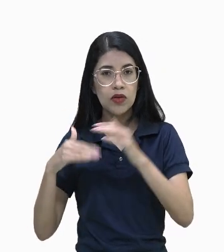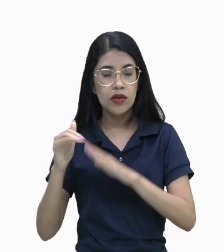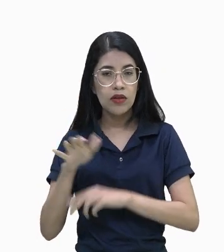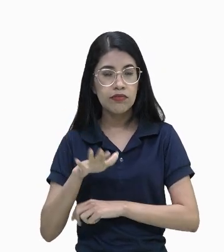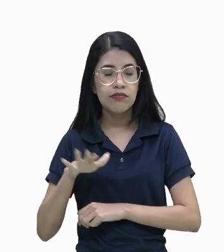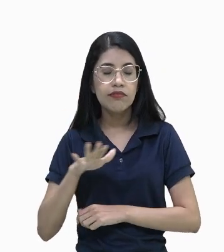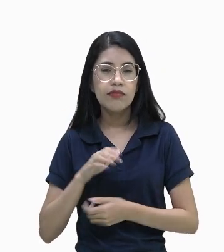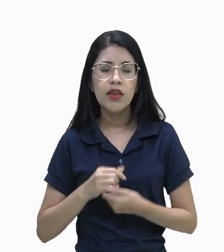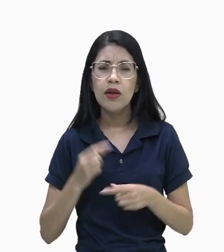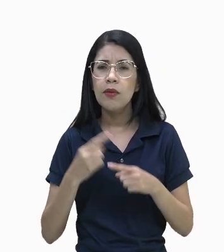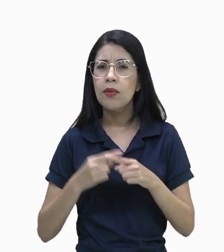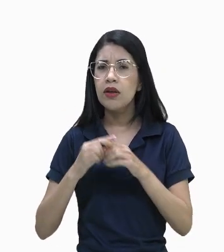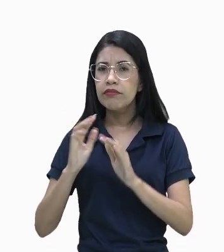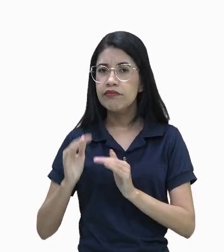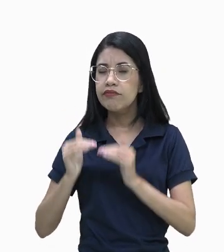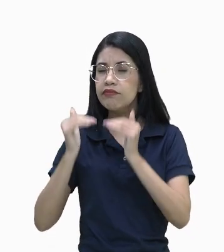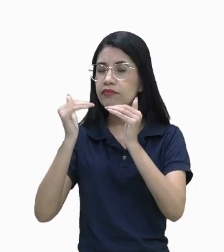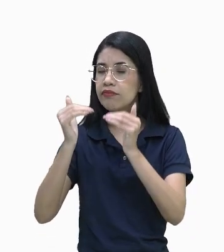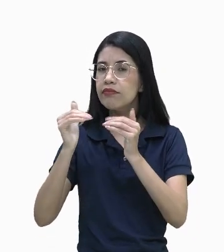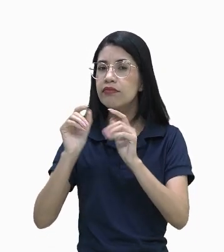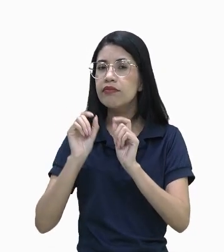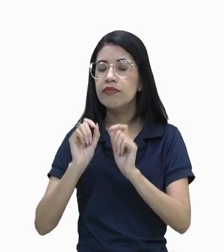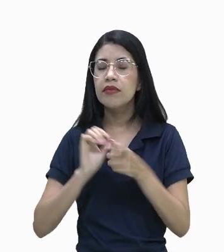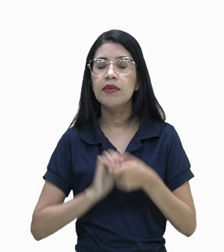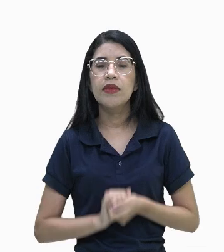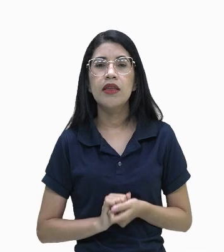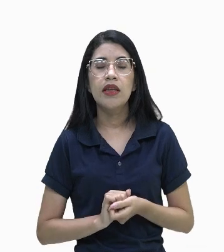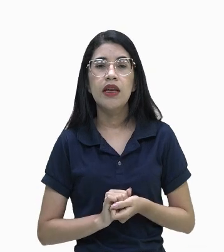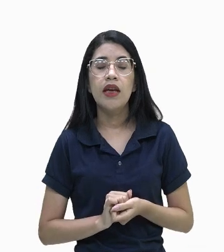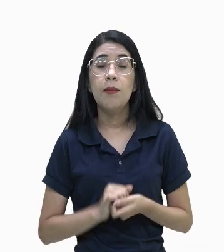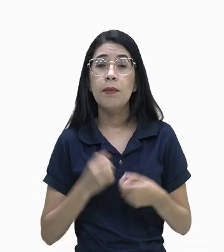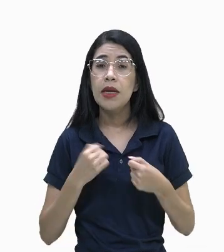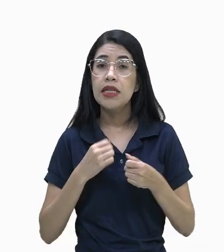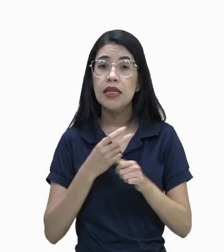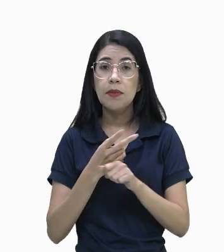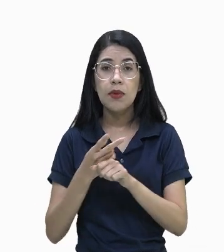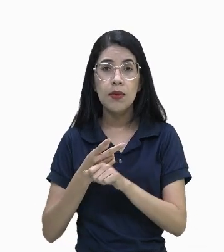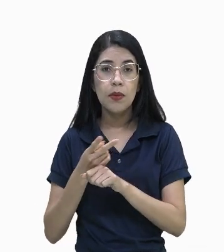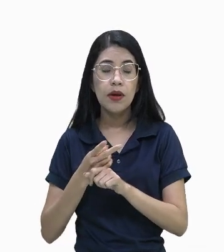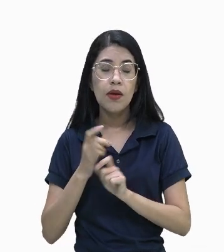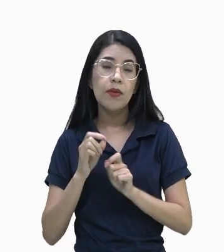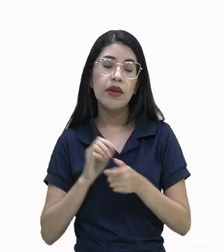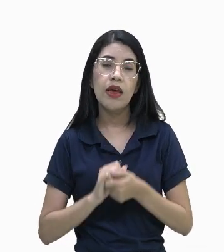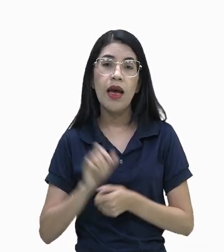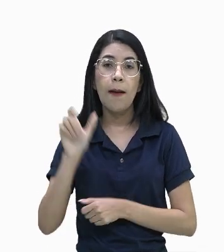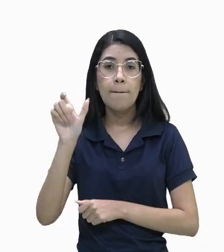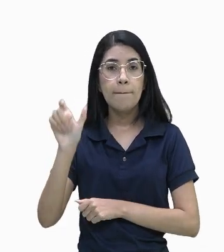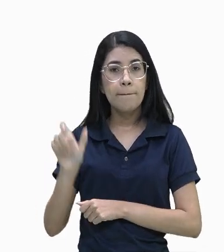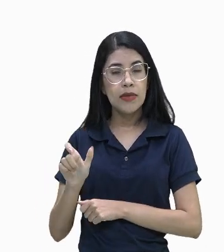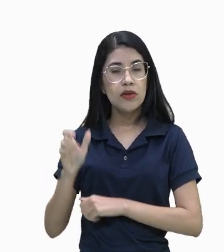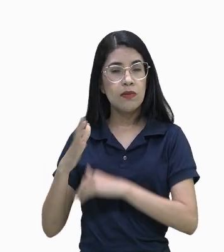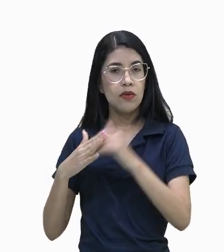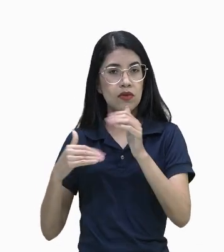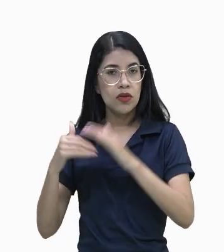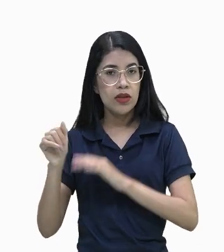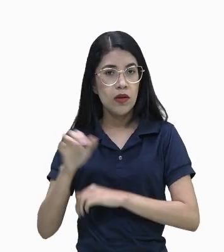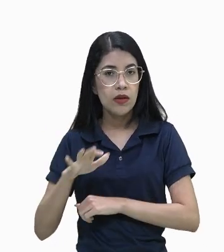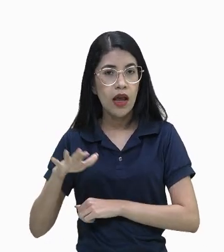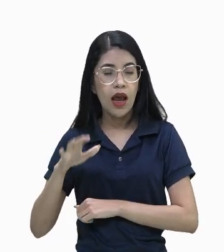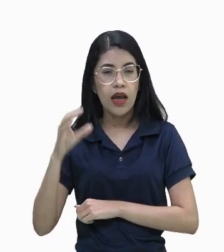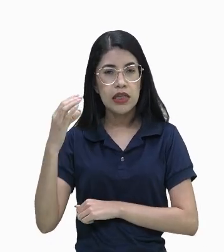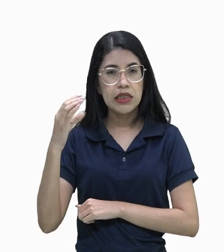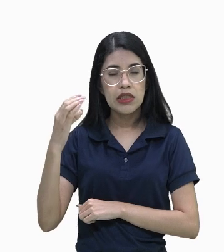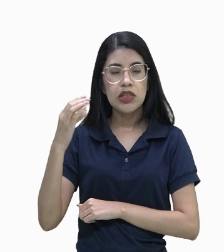que autoridade? Porque nós vamos aí buscar a afirmação de algum intelectual,